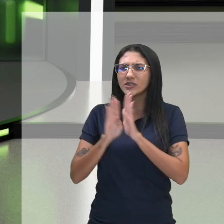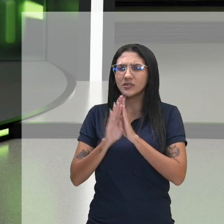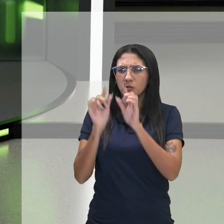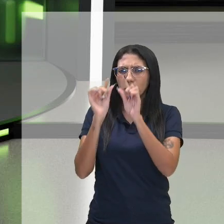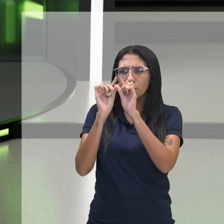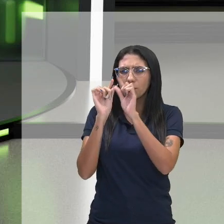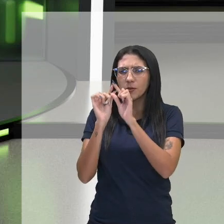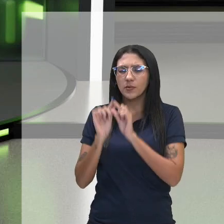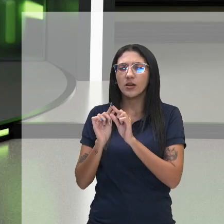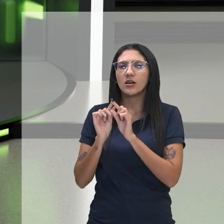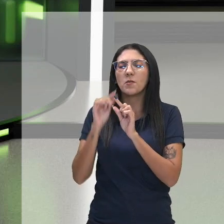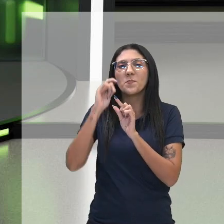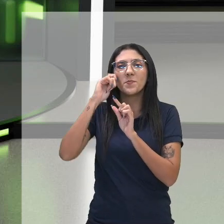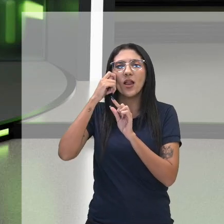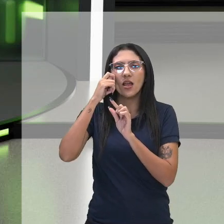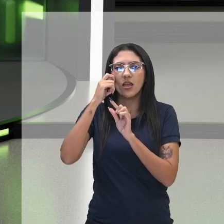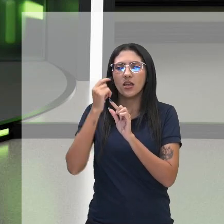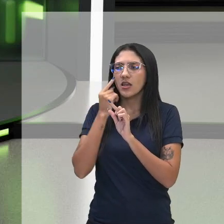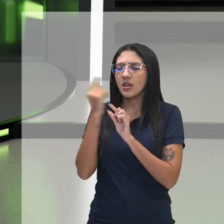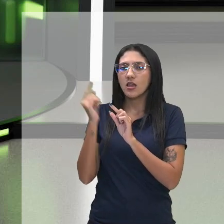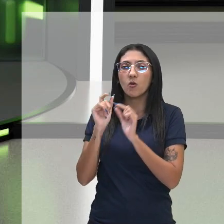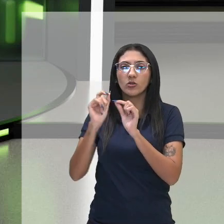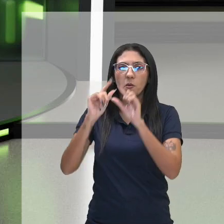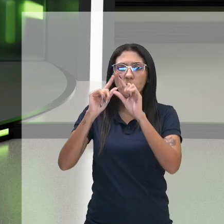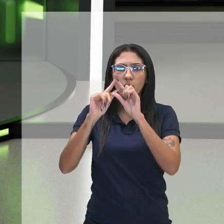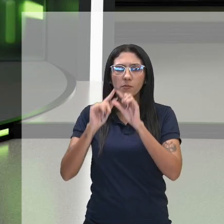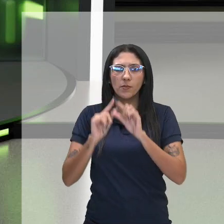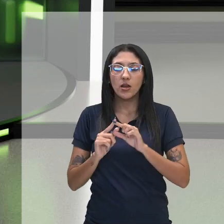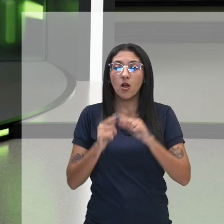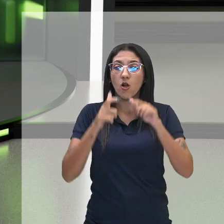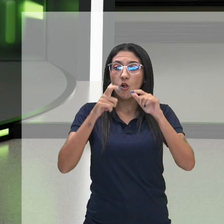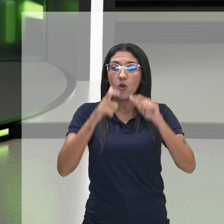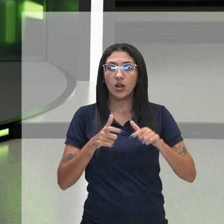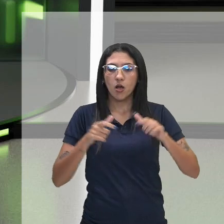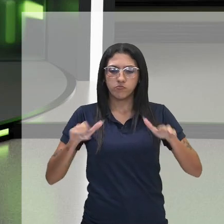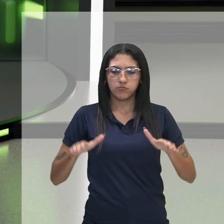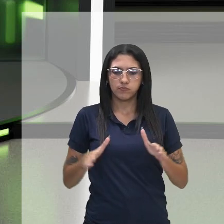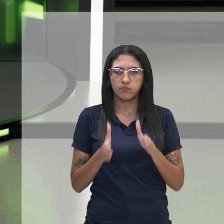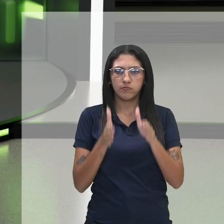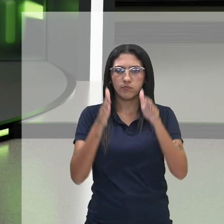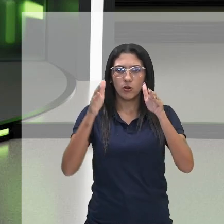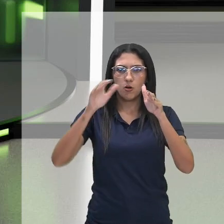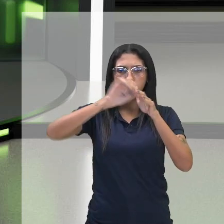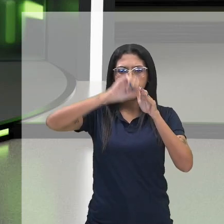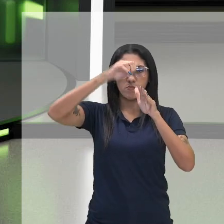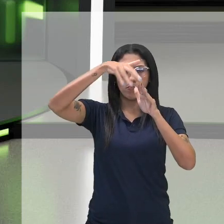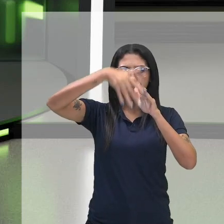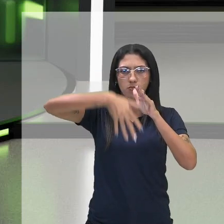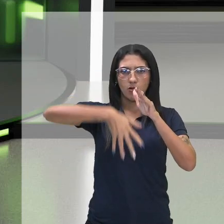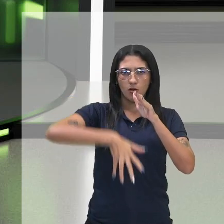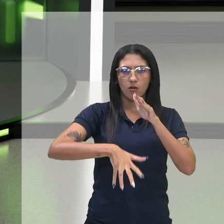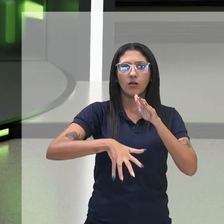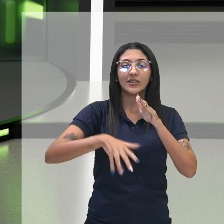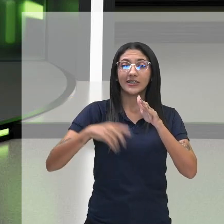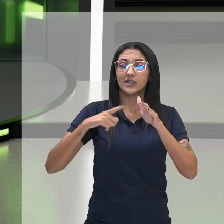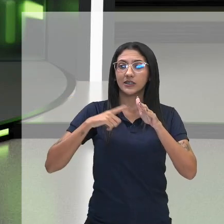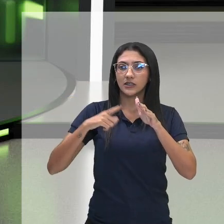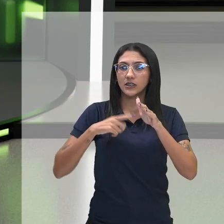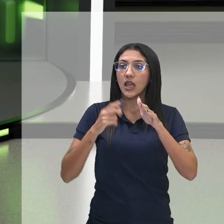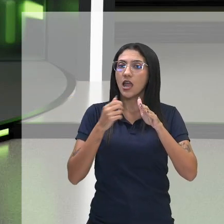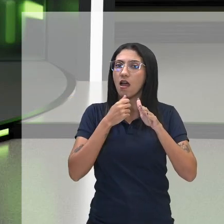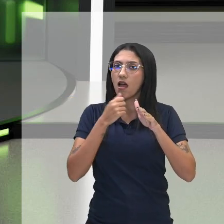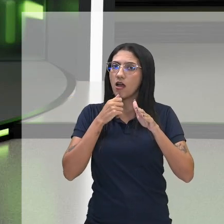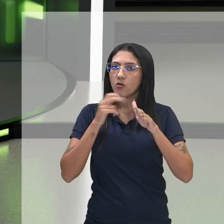pontinhos pretos. Ele representa aqui os vulcões ativos, né? A gente vai já entender que o movimento dessas placas